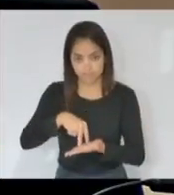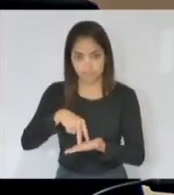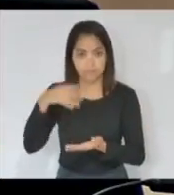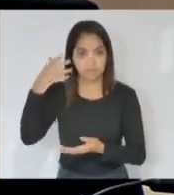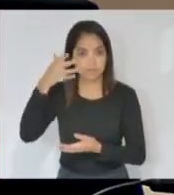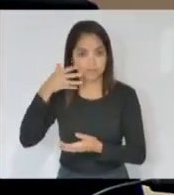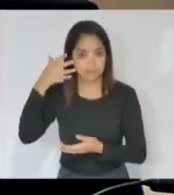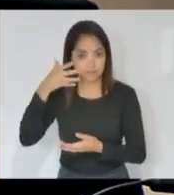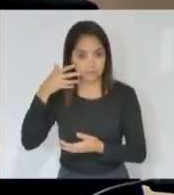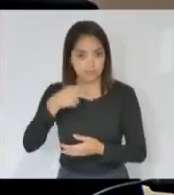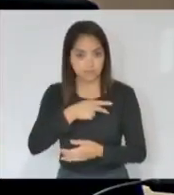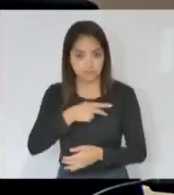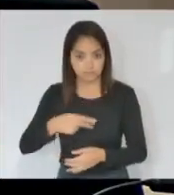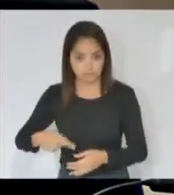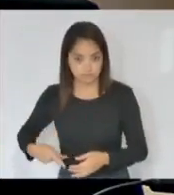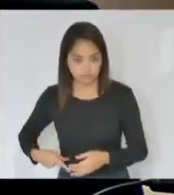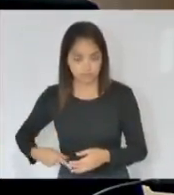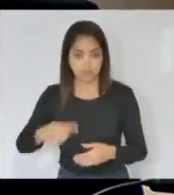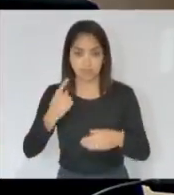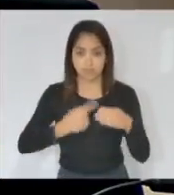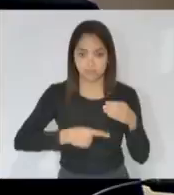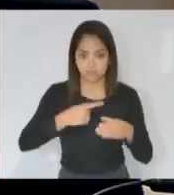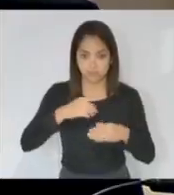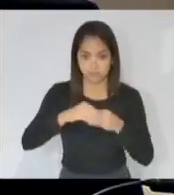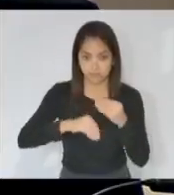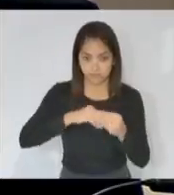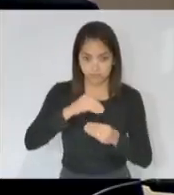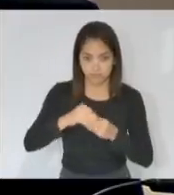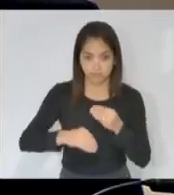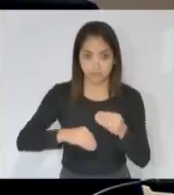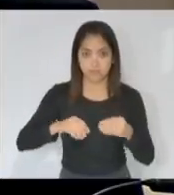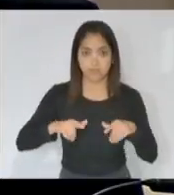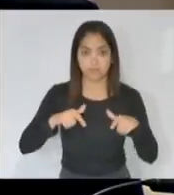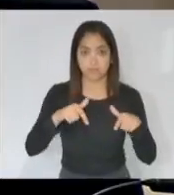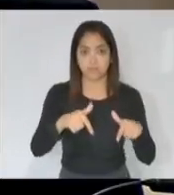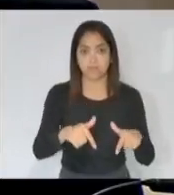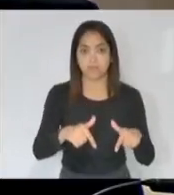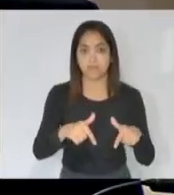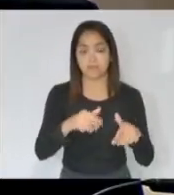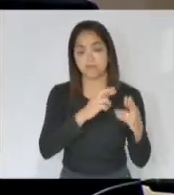senhora presidente da Comissão Mista de Certificação de